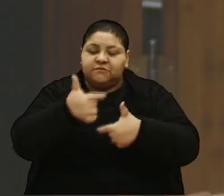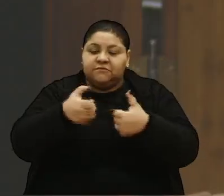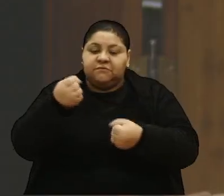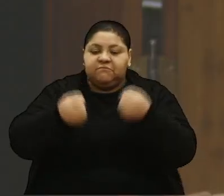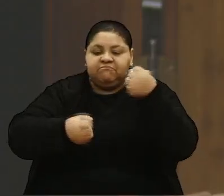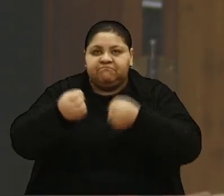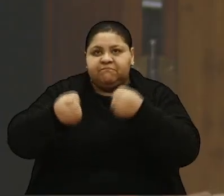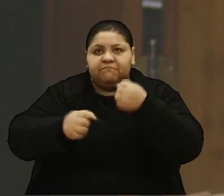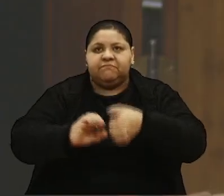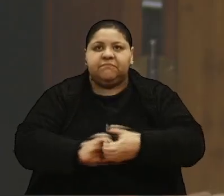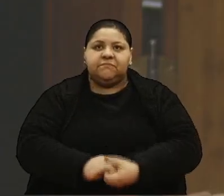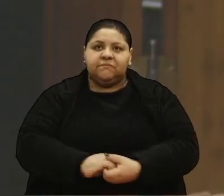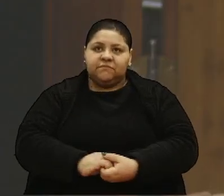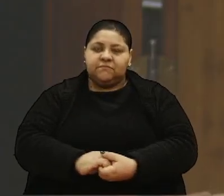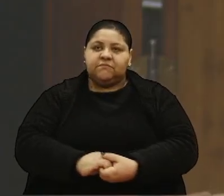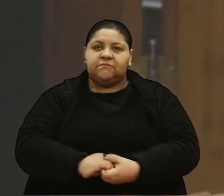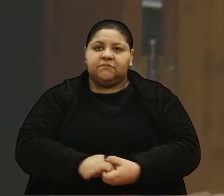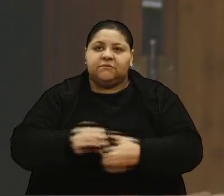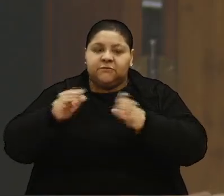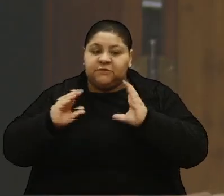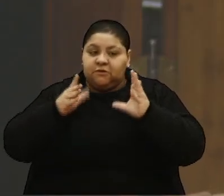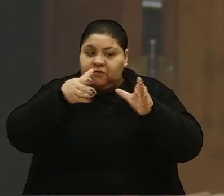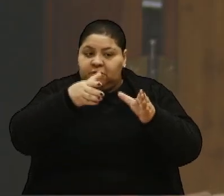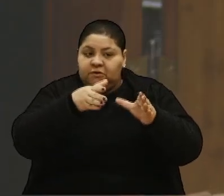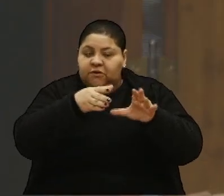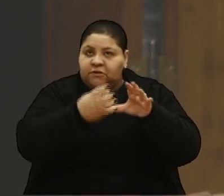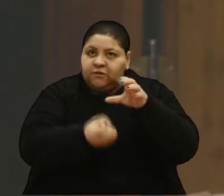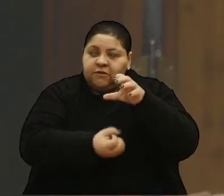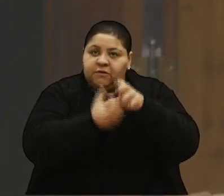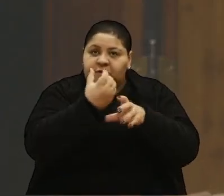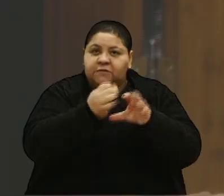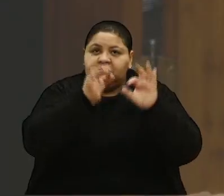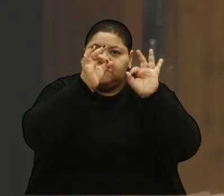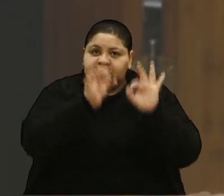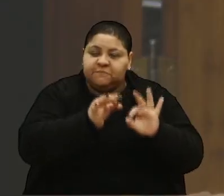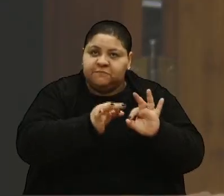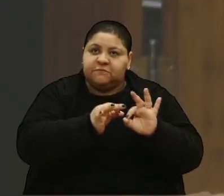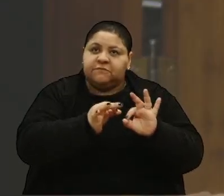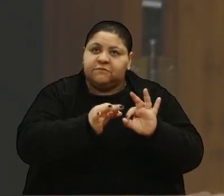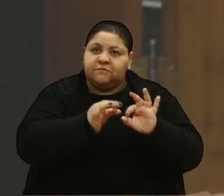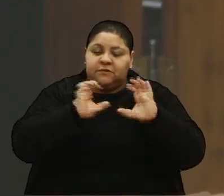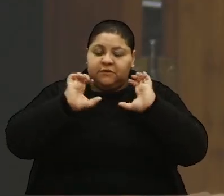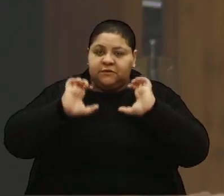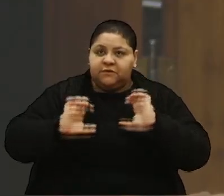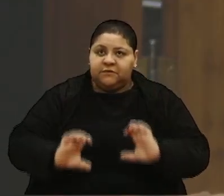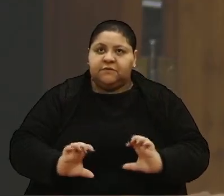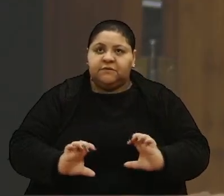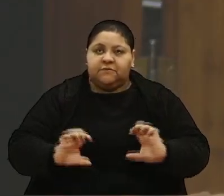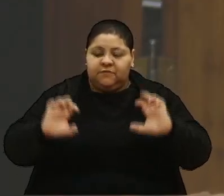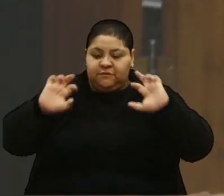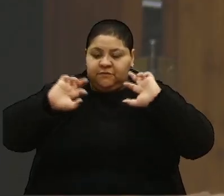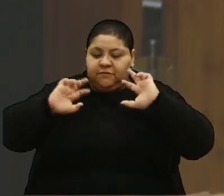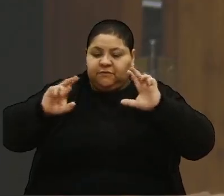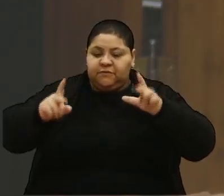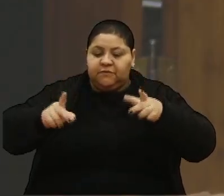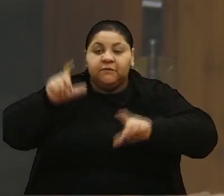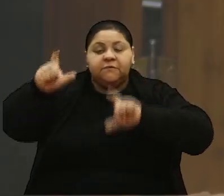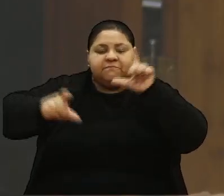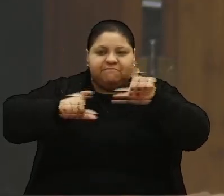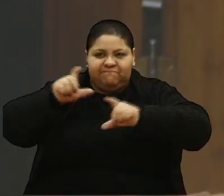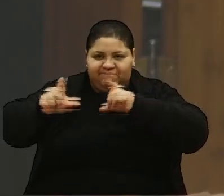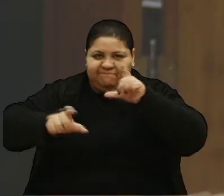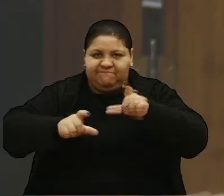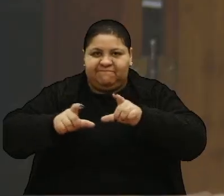trânsito, com o foco na formação qualificada, ética e humanizada